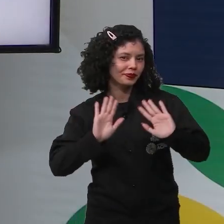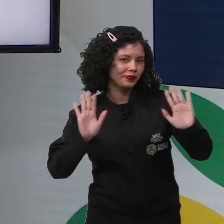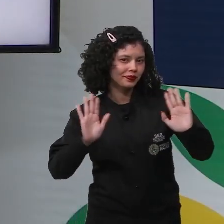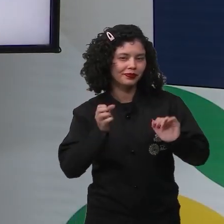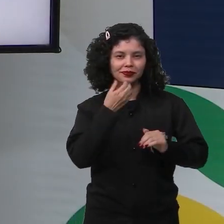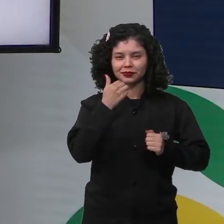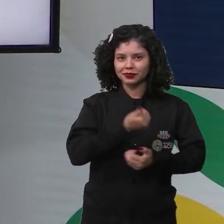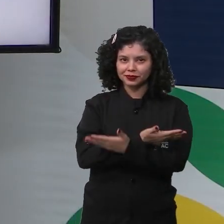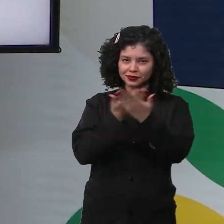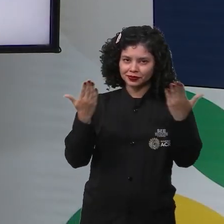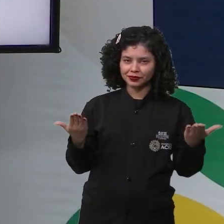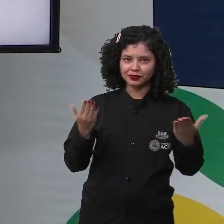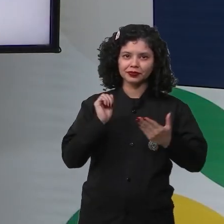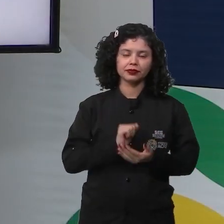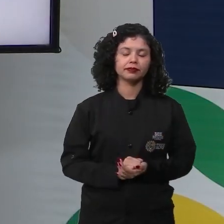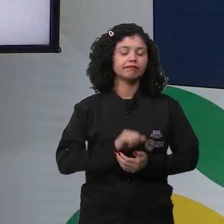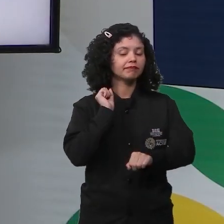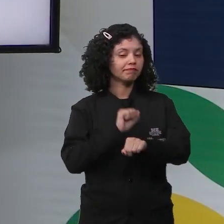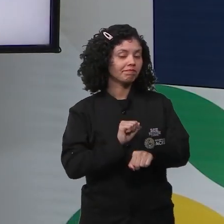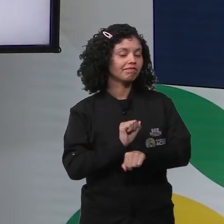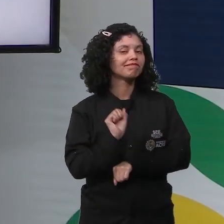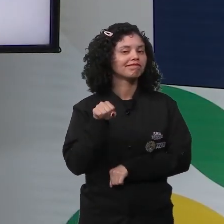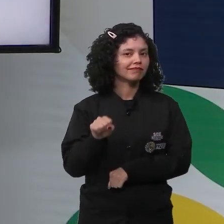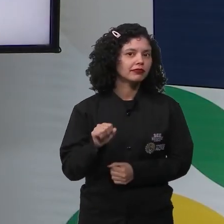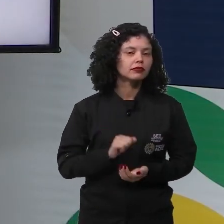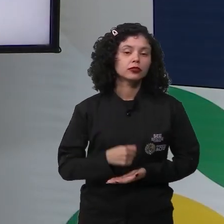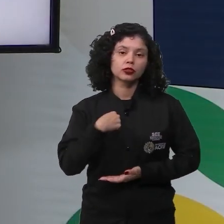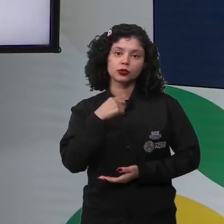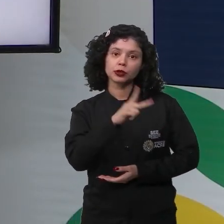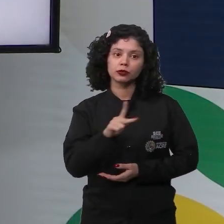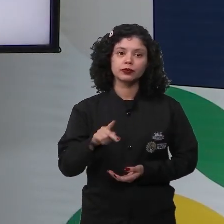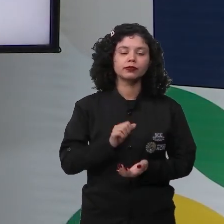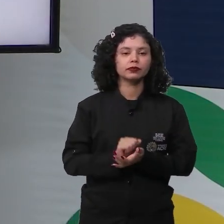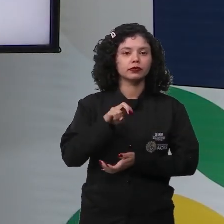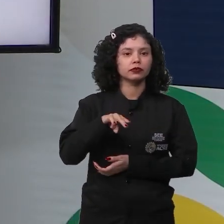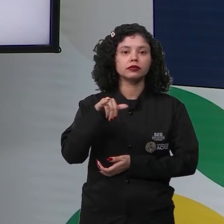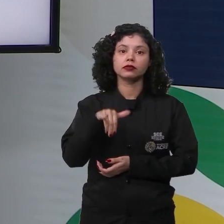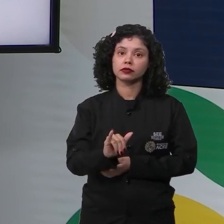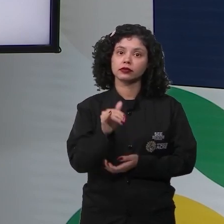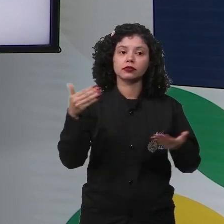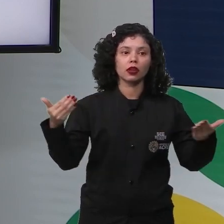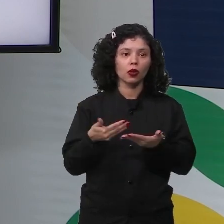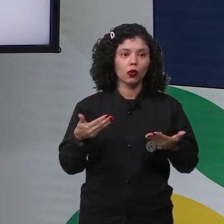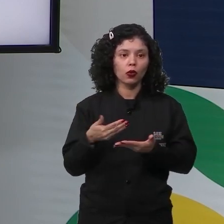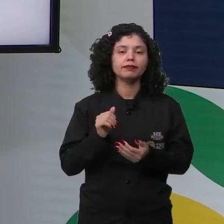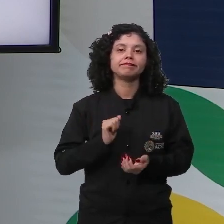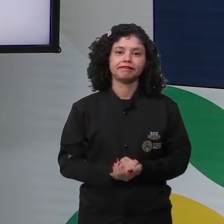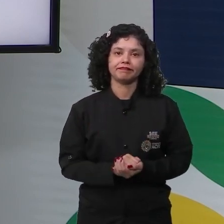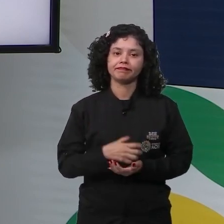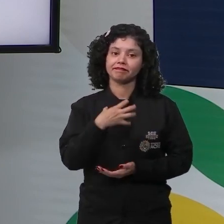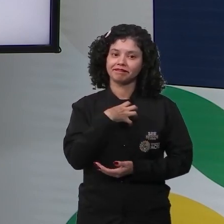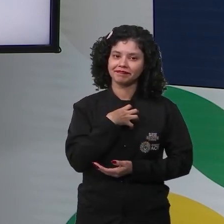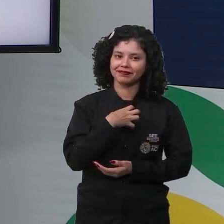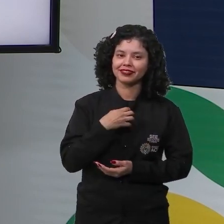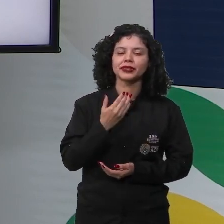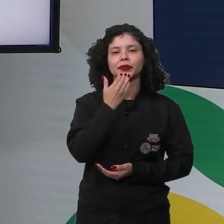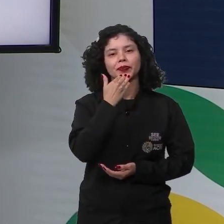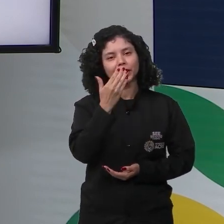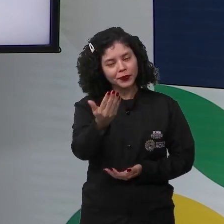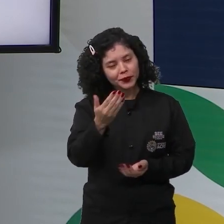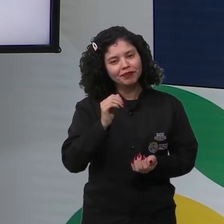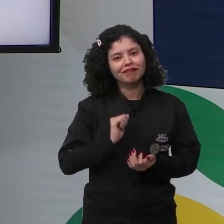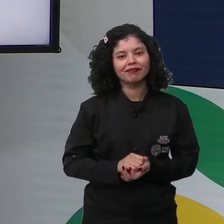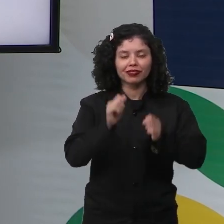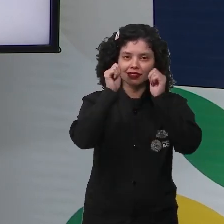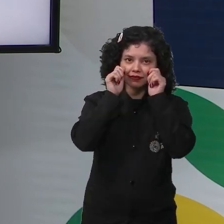Olá, tudo bem com vocês? Eu espero que sim. Eu sou o professor Ney Araújo e a partir deste momento eu peço a